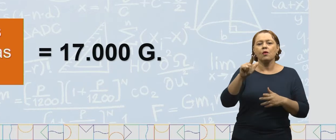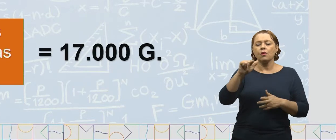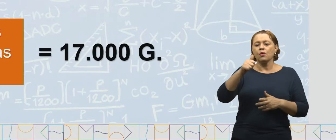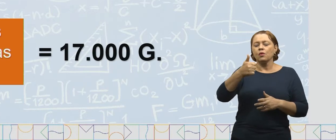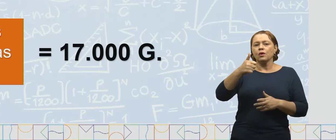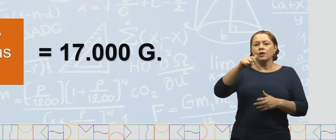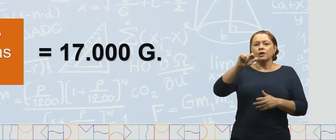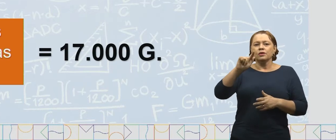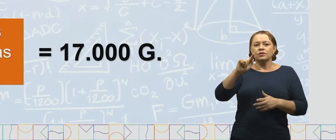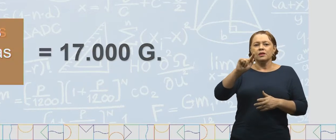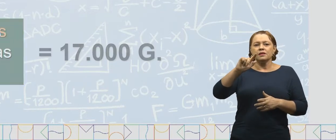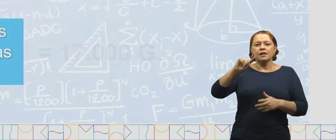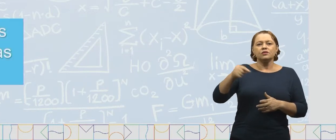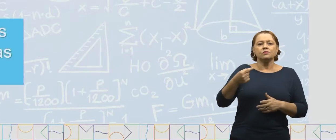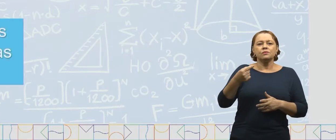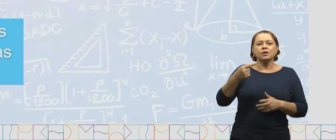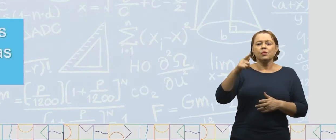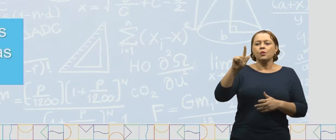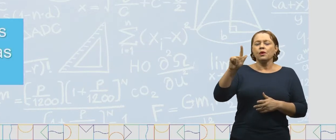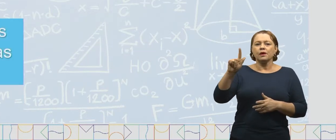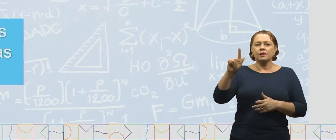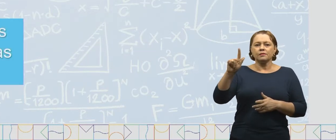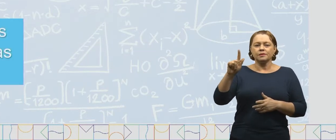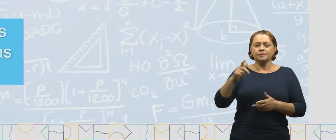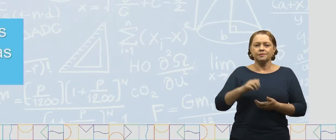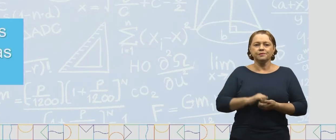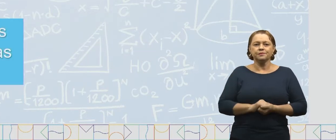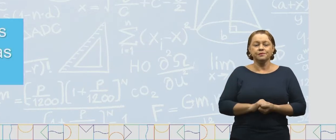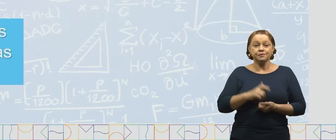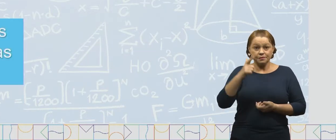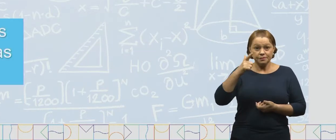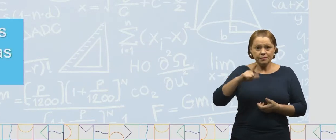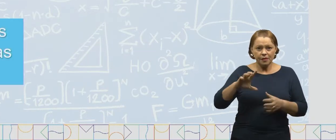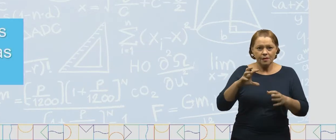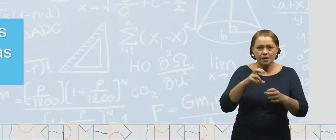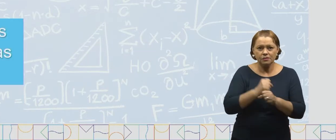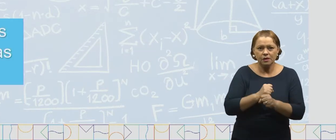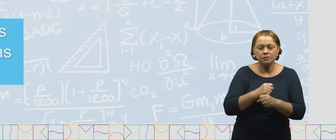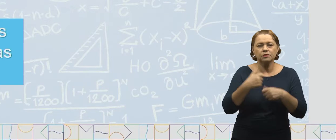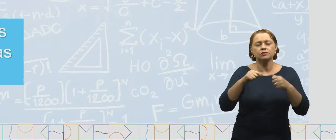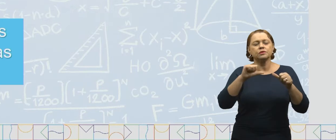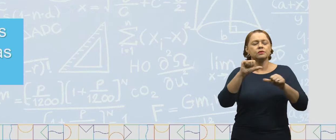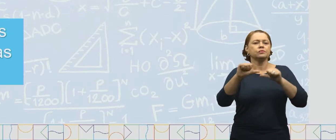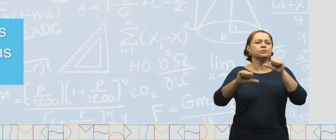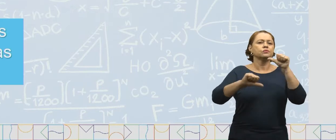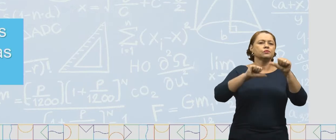17.000 gramas. Vamos a mais um cálculo. Agora nós precisamos converter